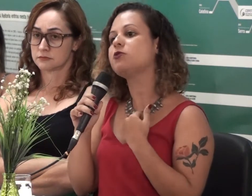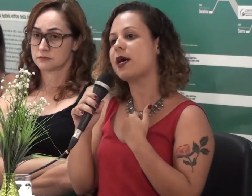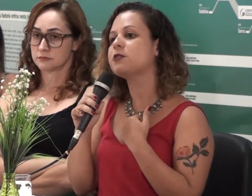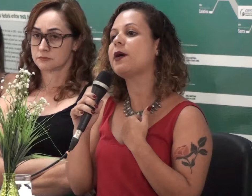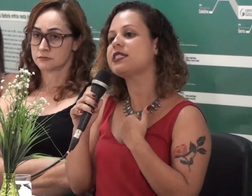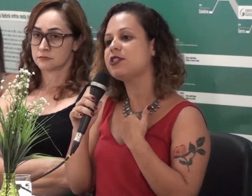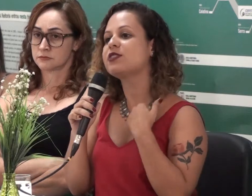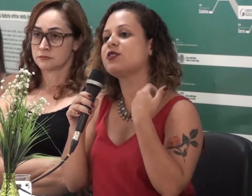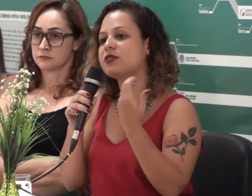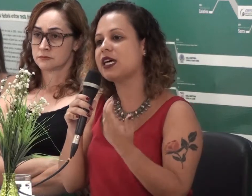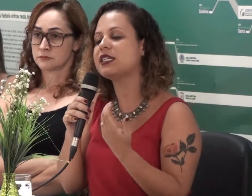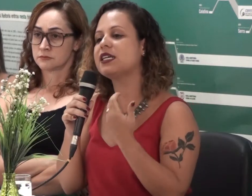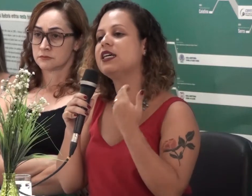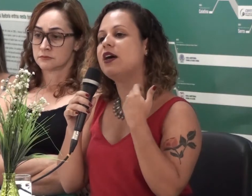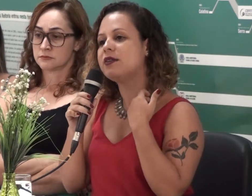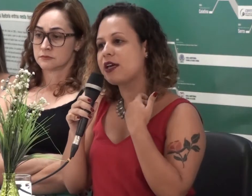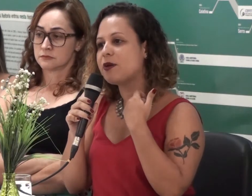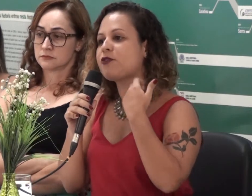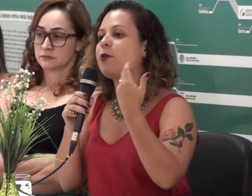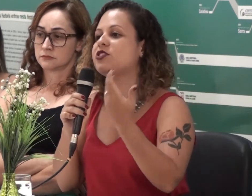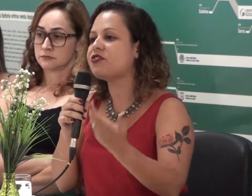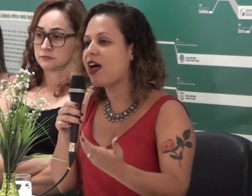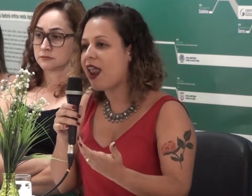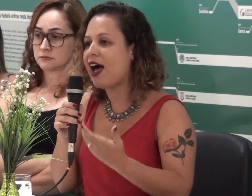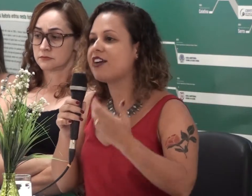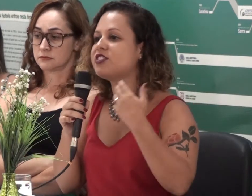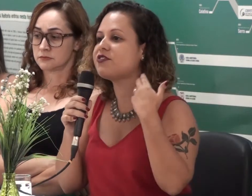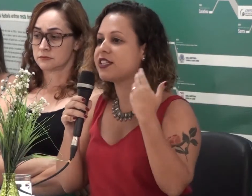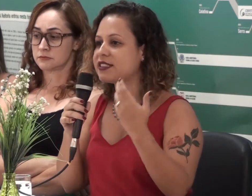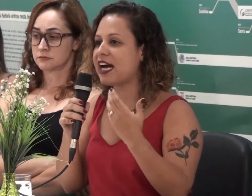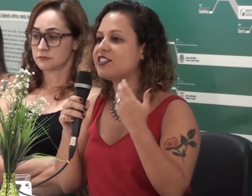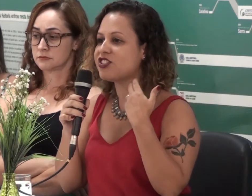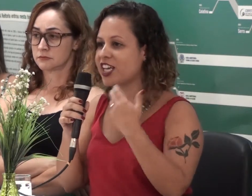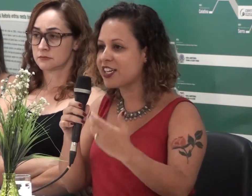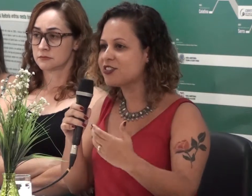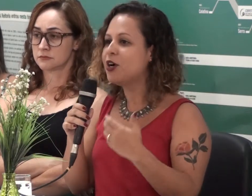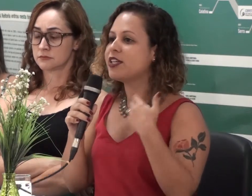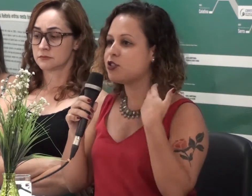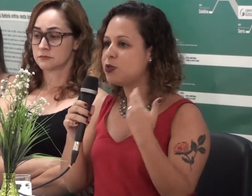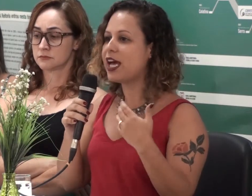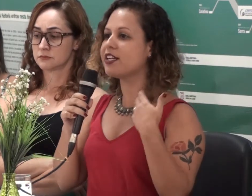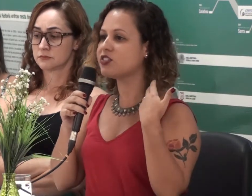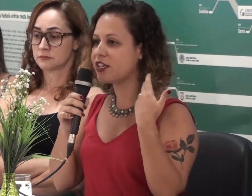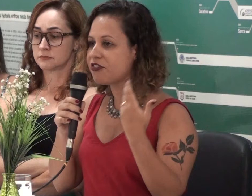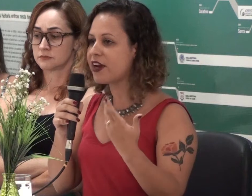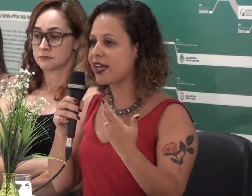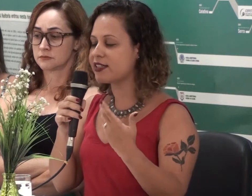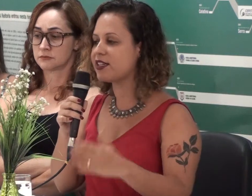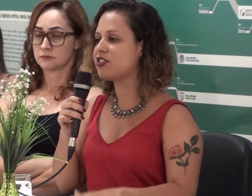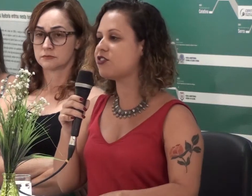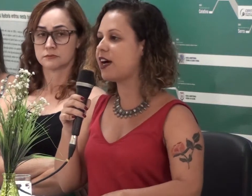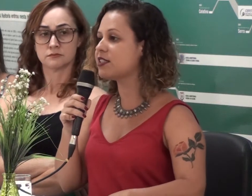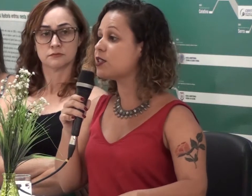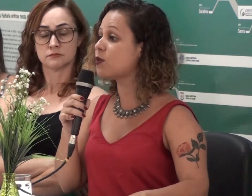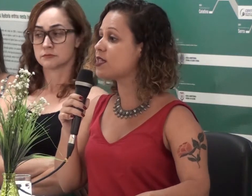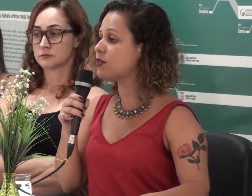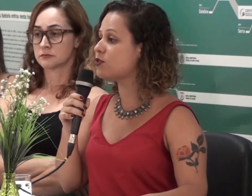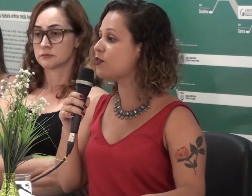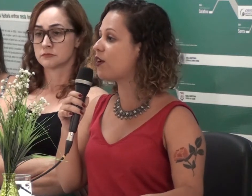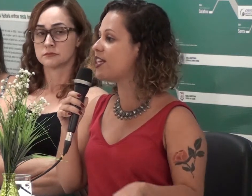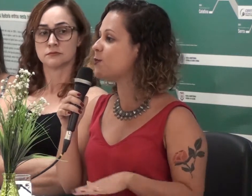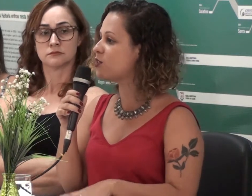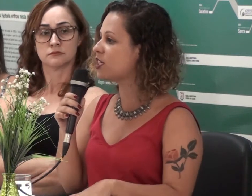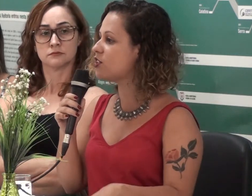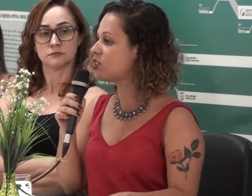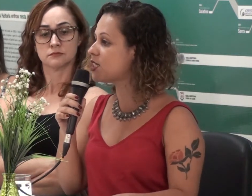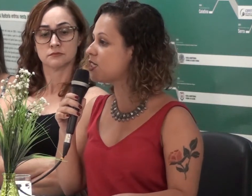parece que você está só num espaço passivo, que você não tem, né, nenhuma forma de falar, de enfrentar, e a gente quer que as mulheres, né, enfrentem. A gente fala em